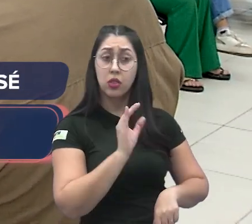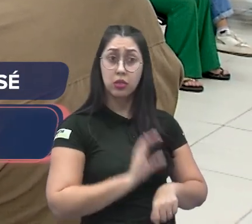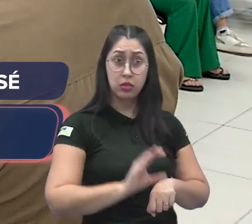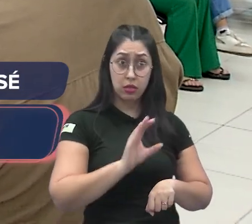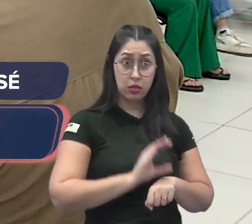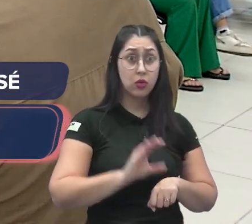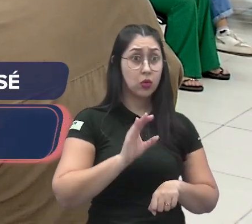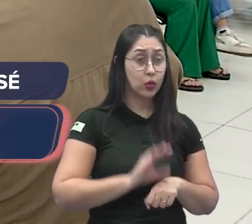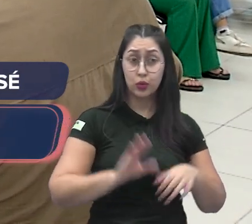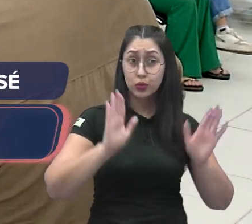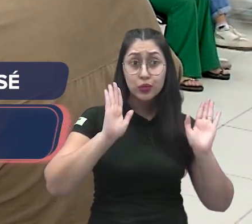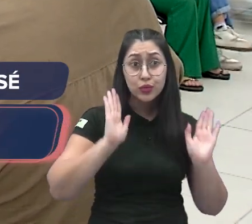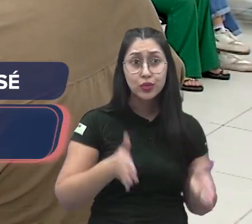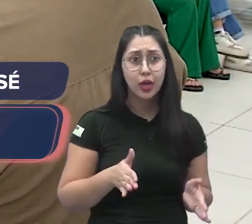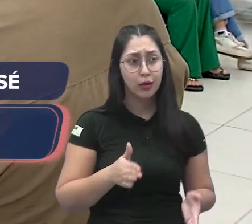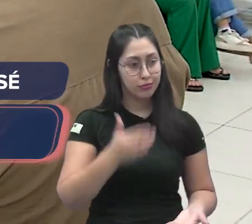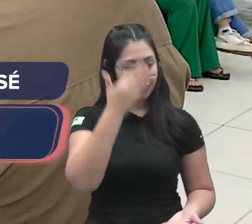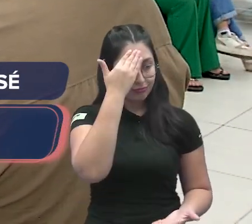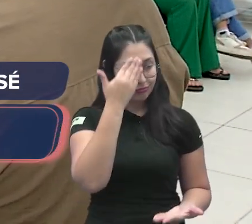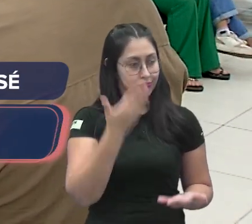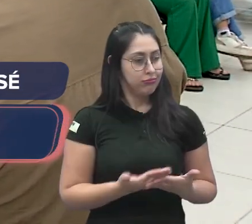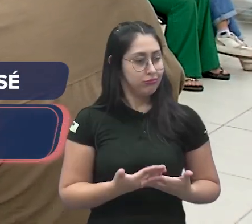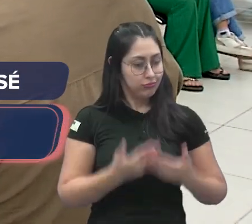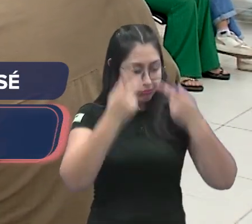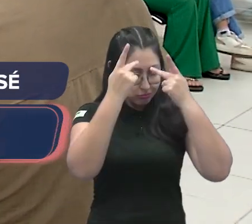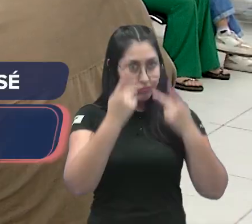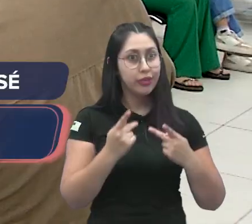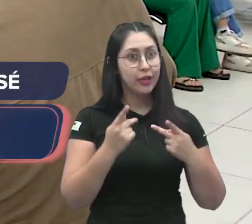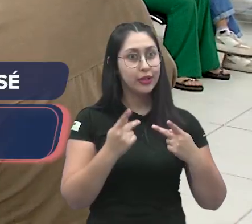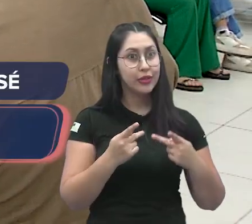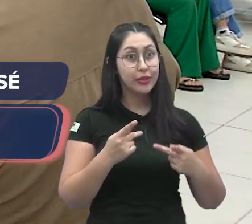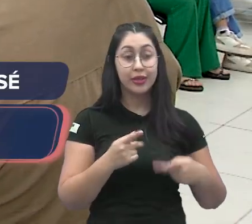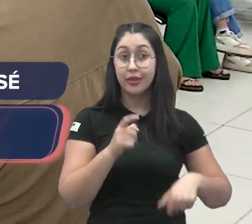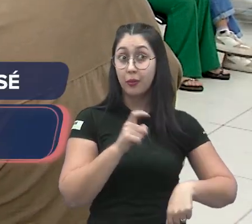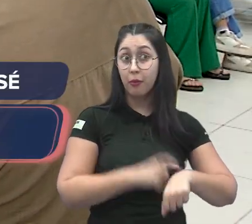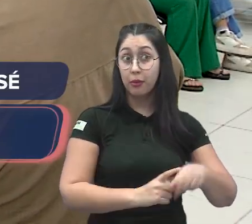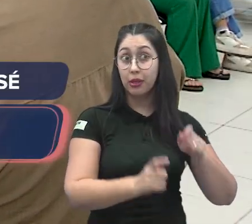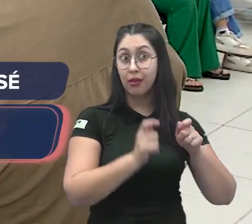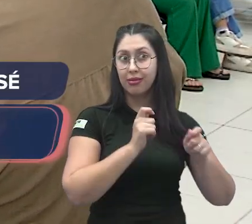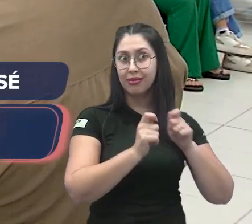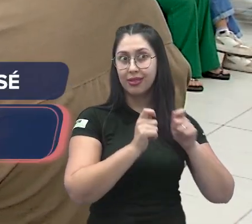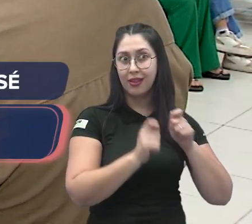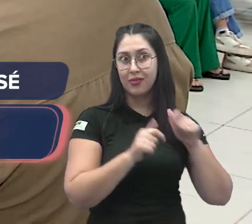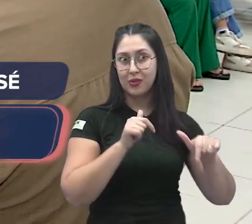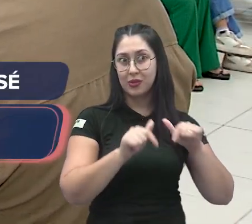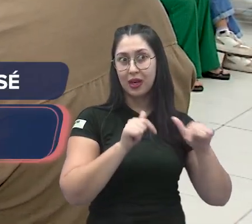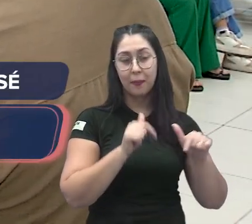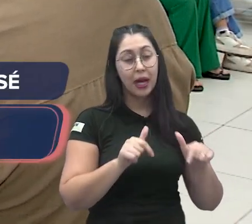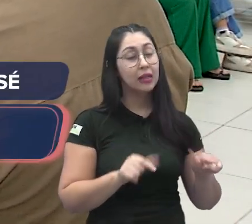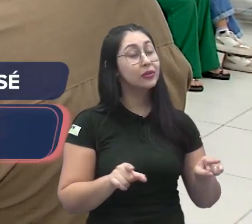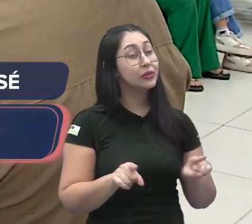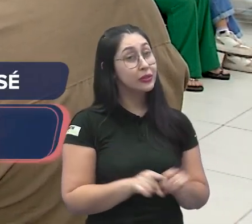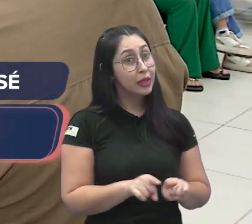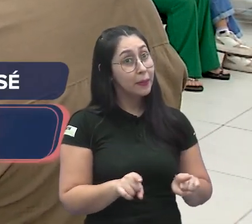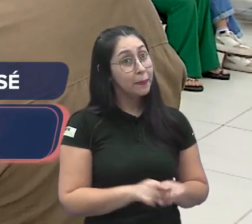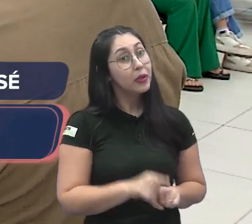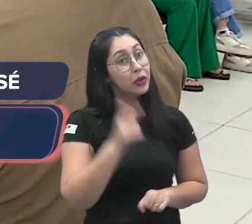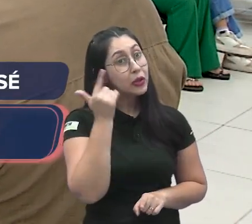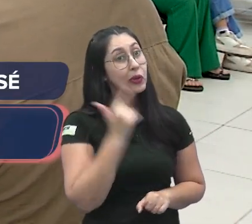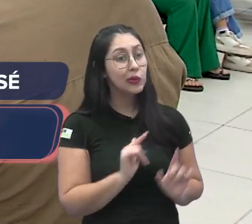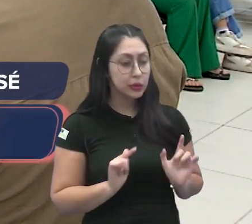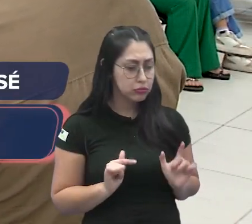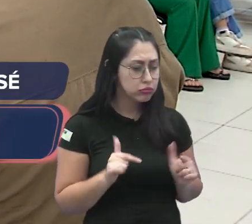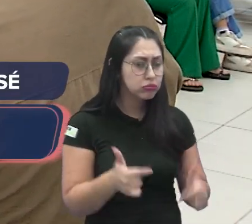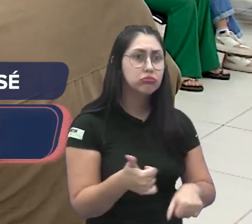faz um curso no programa Qualifica, ele já vai chegar mais confiante, mais atualizado para o processo seletivo para a hora da entrevista. Mas mais do que isso, é